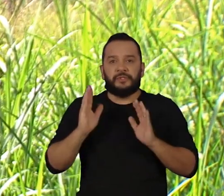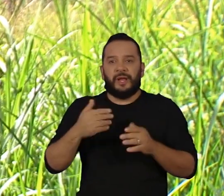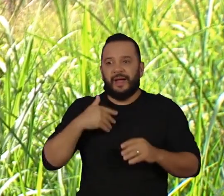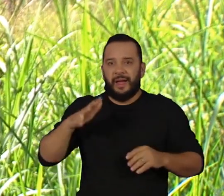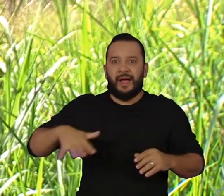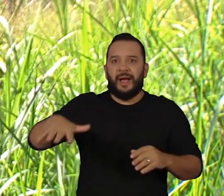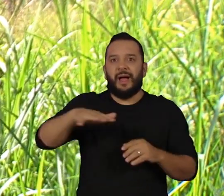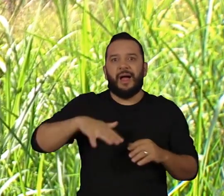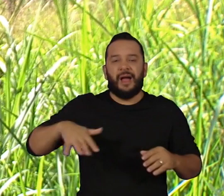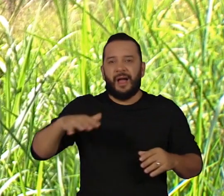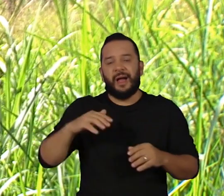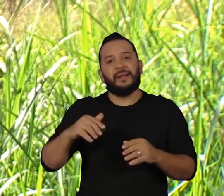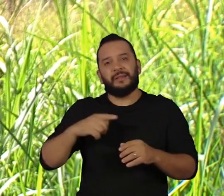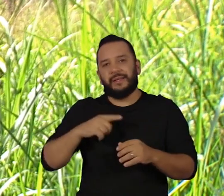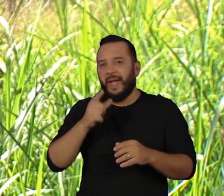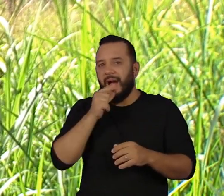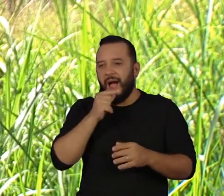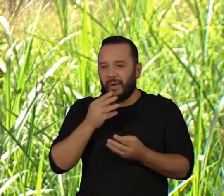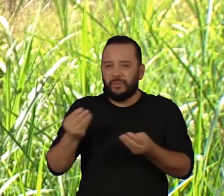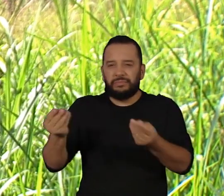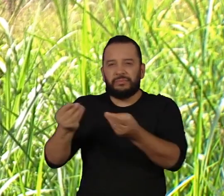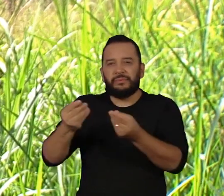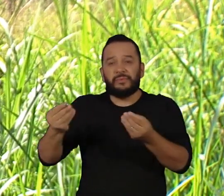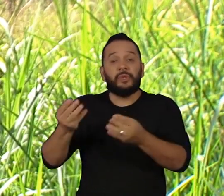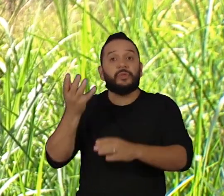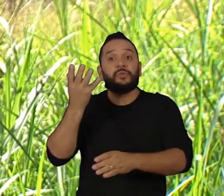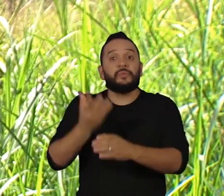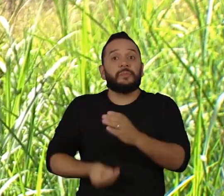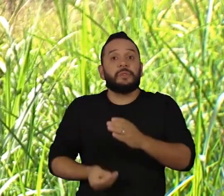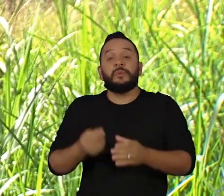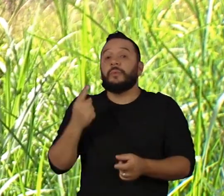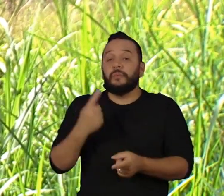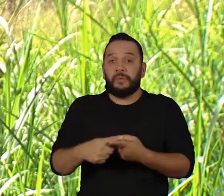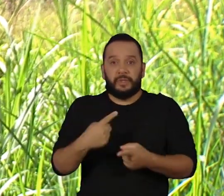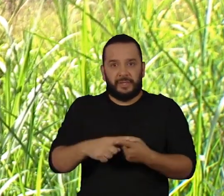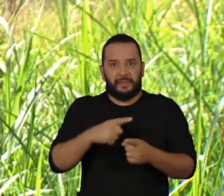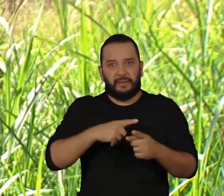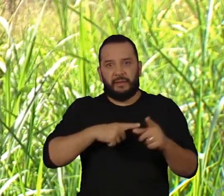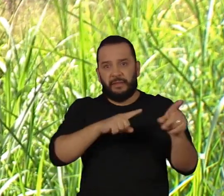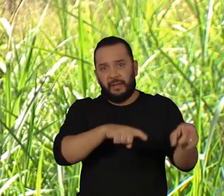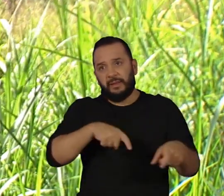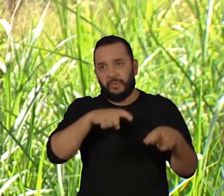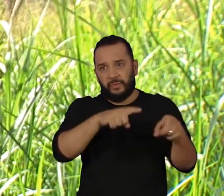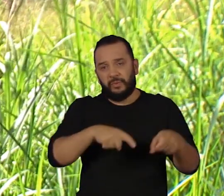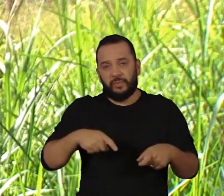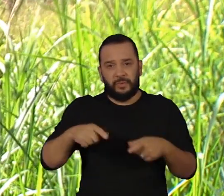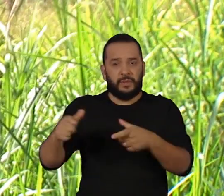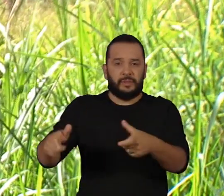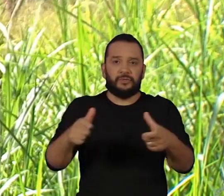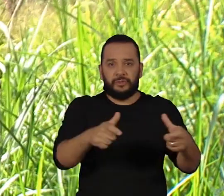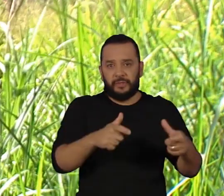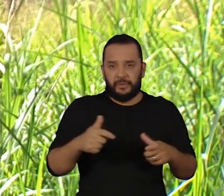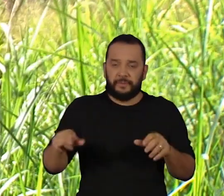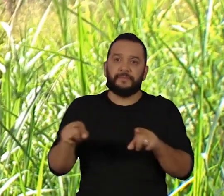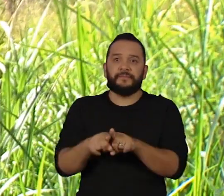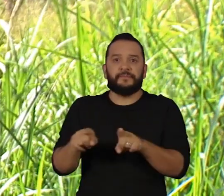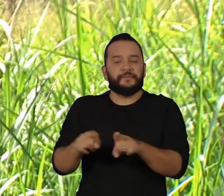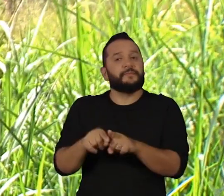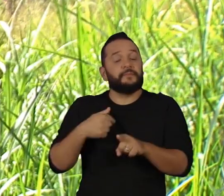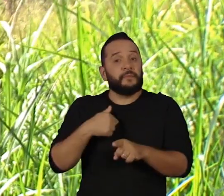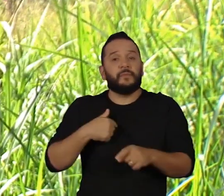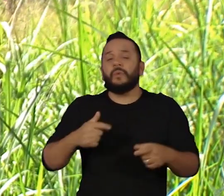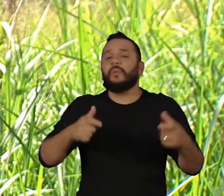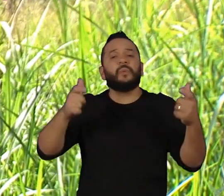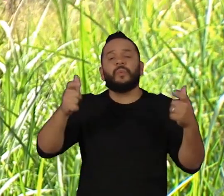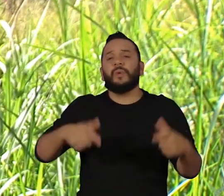áreas mais úmidas, principalmente por causa da abertura da fronteira agrícola na região, a desertificação do bioma, que vem